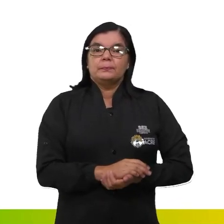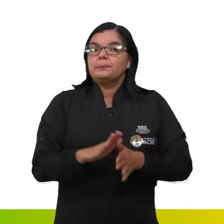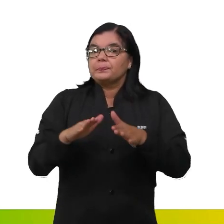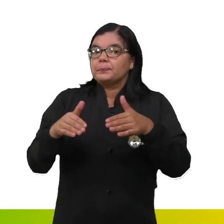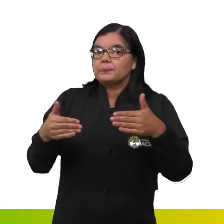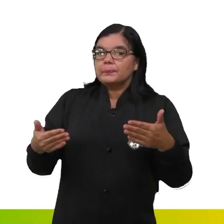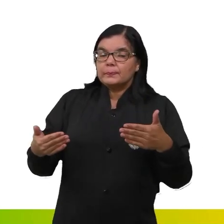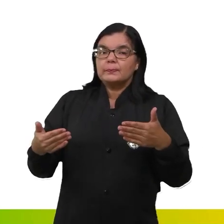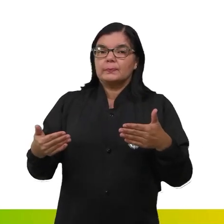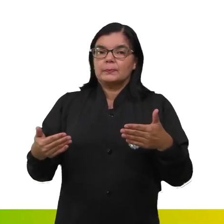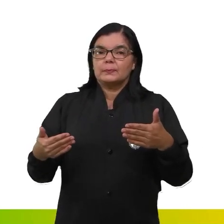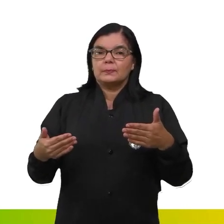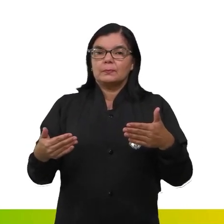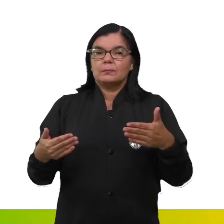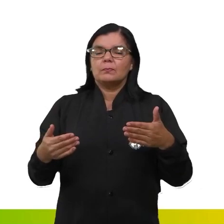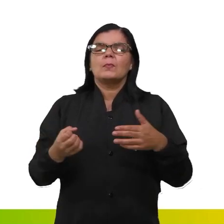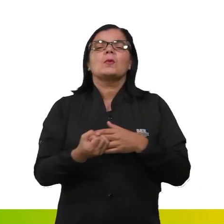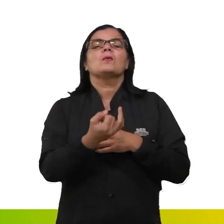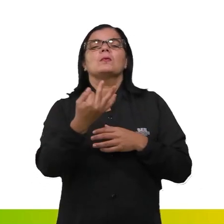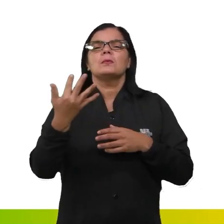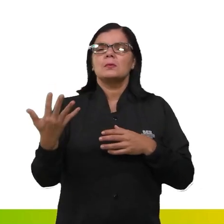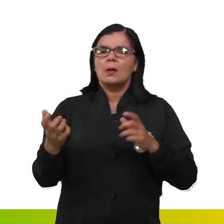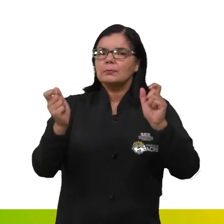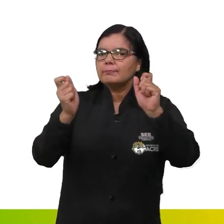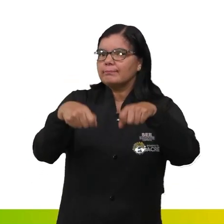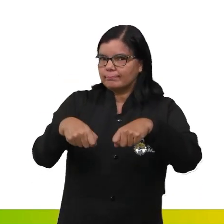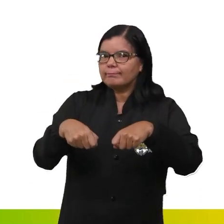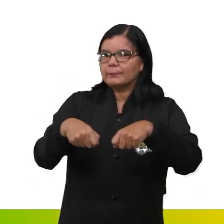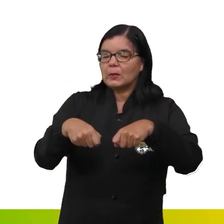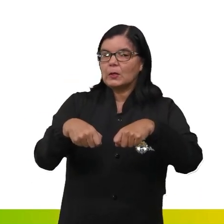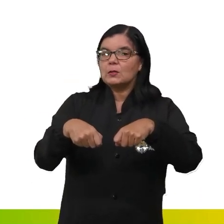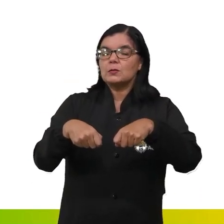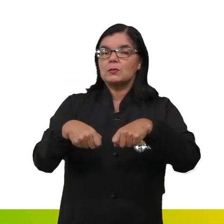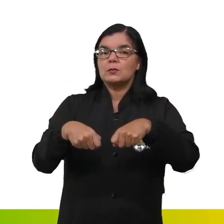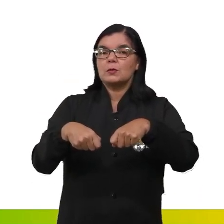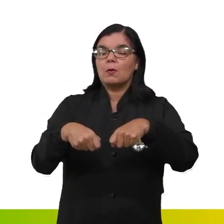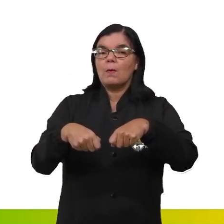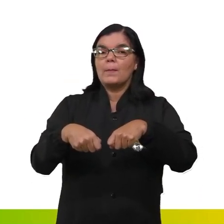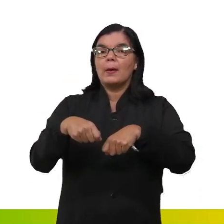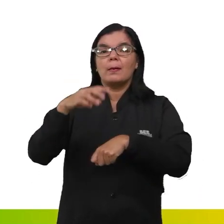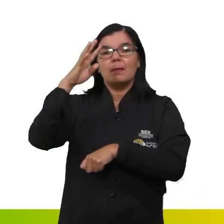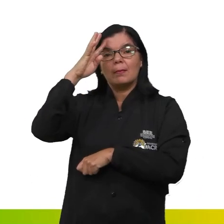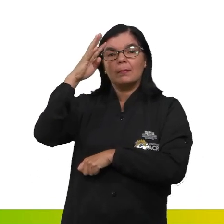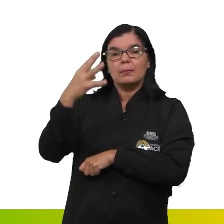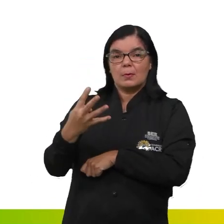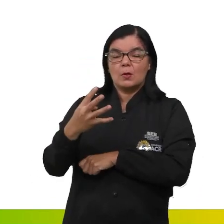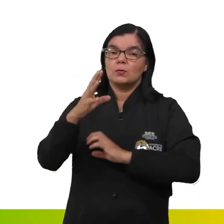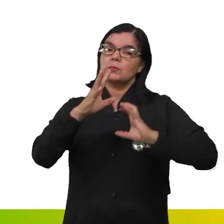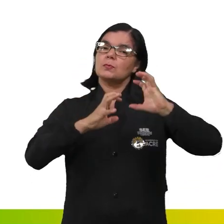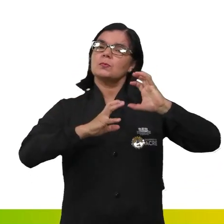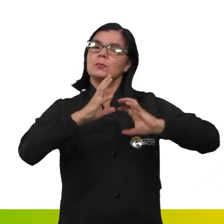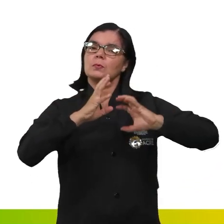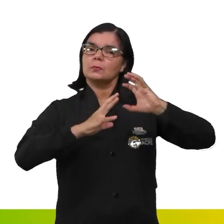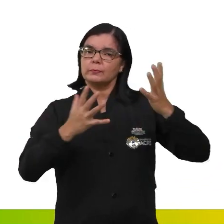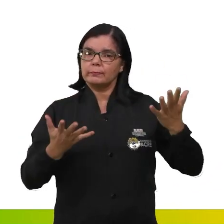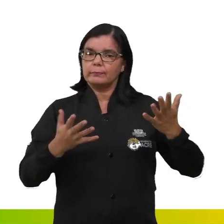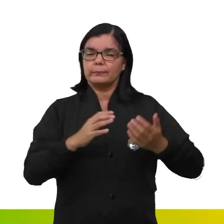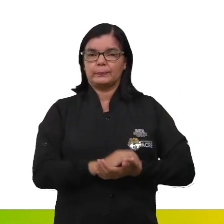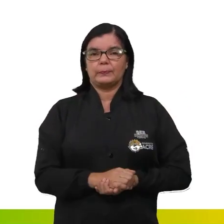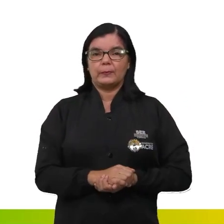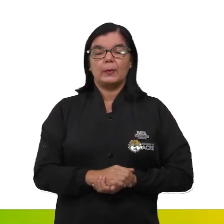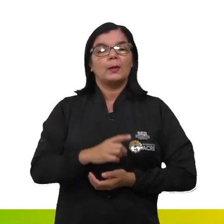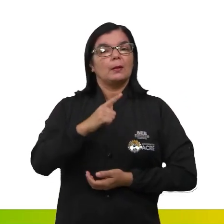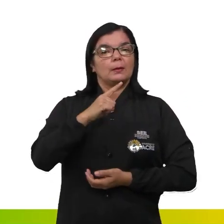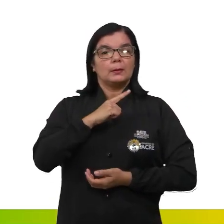Então, quais são os possíveis caminhos para resolver os conflitos? Então,